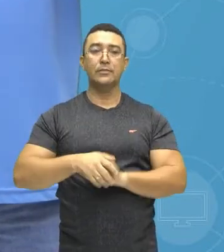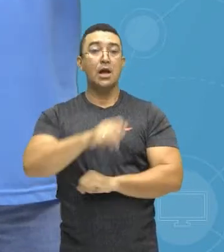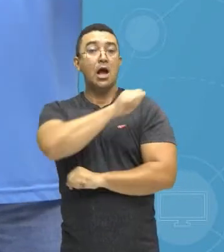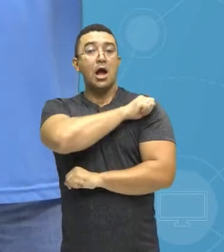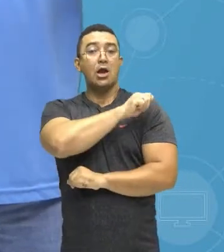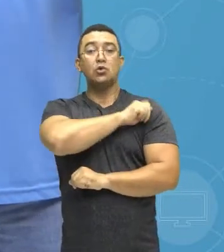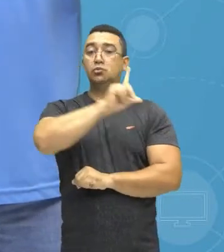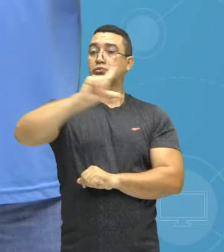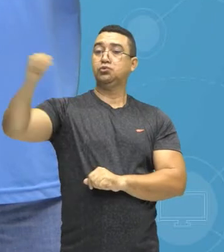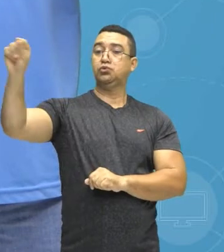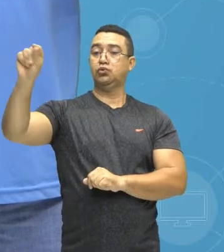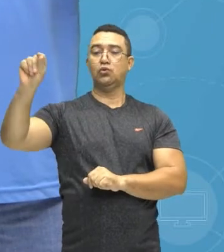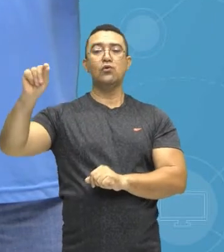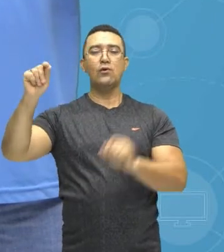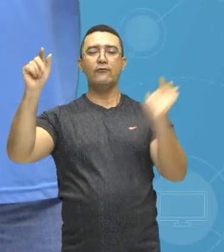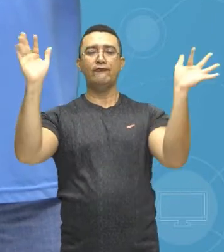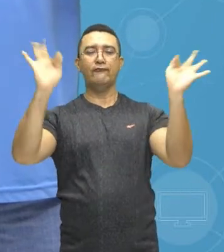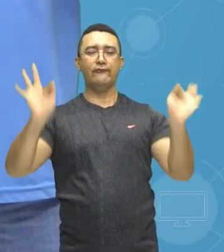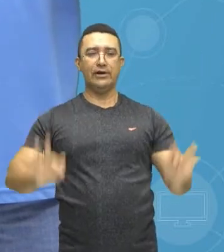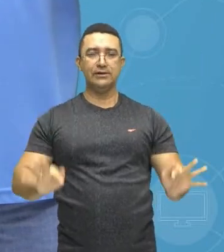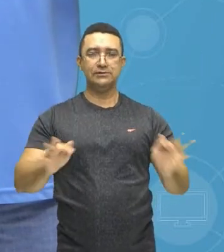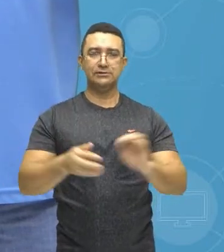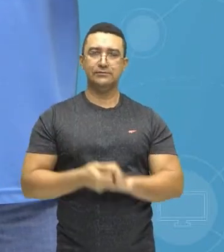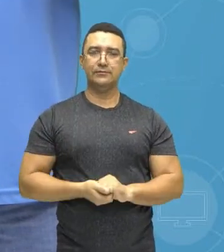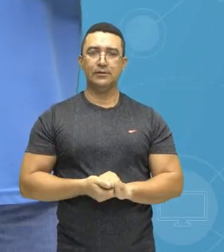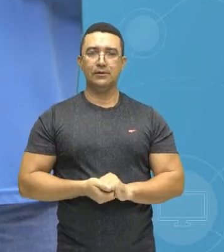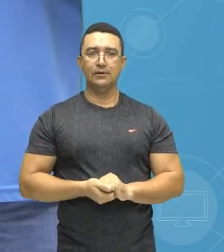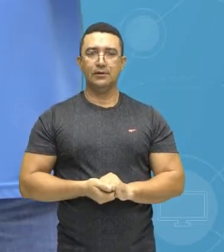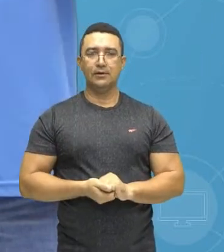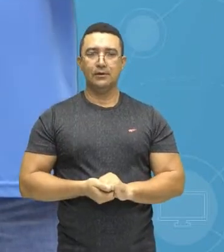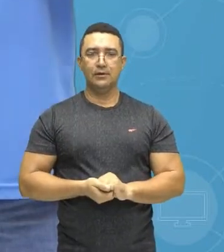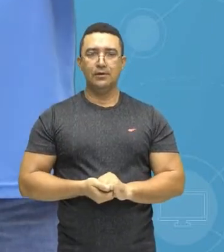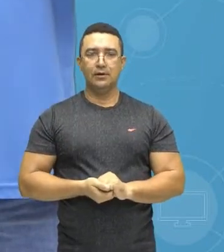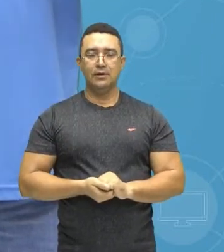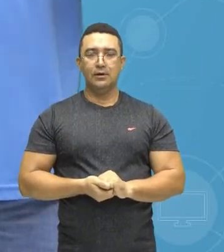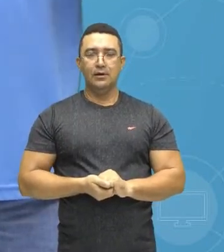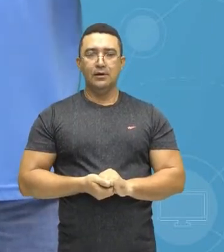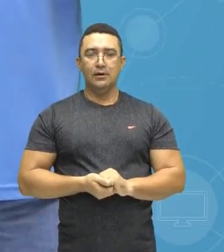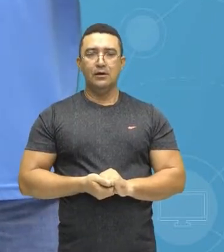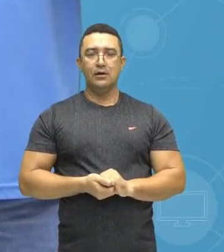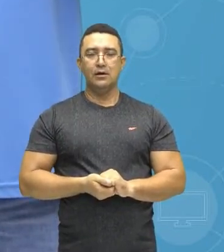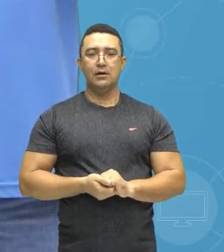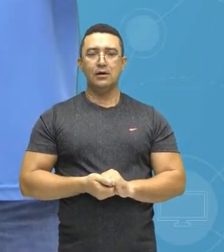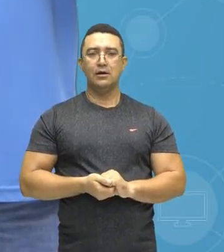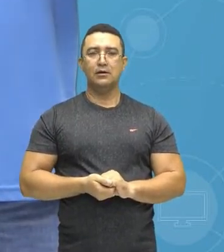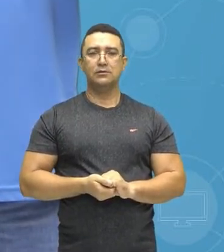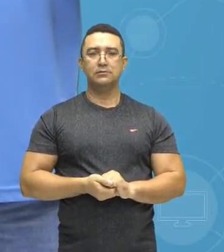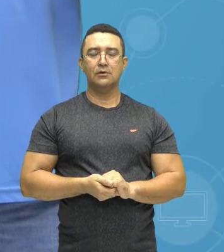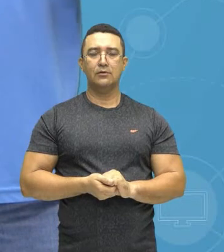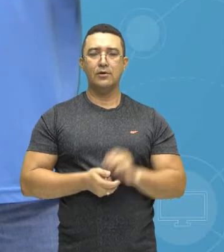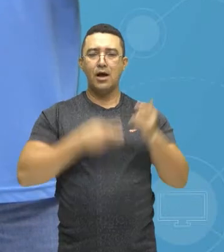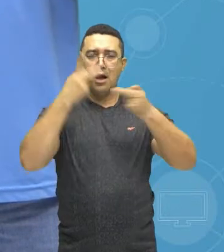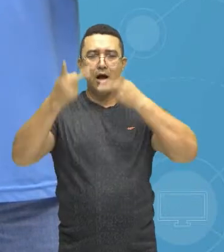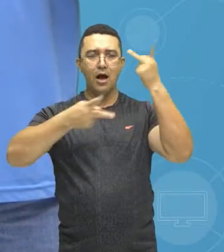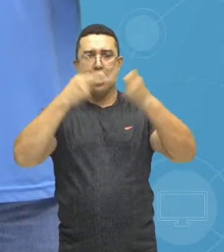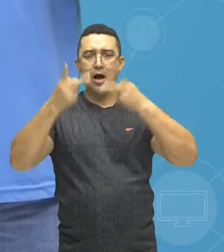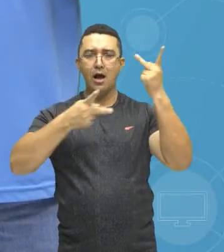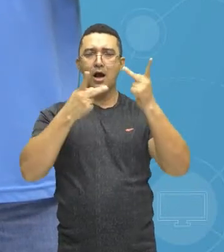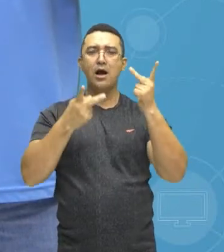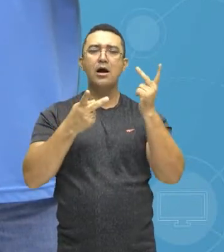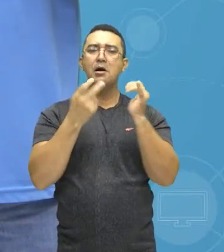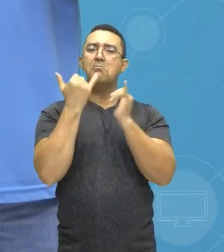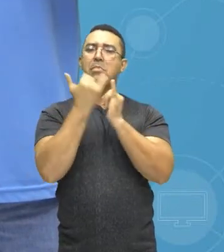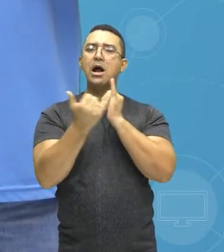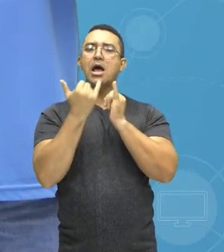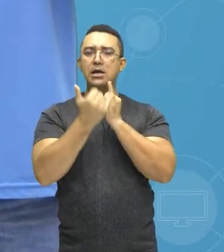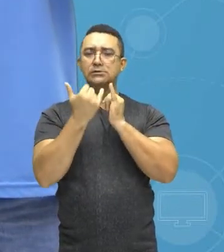contentes, alunos contentes, característica, predicativo do sujeito. As declarações viáveis, declarações, características, predicativos